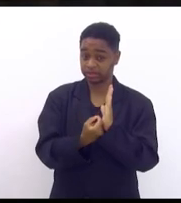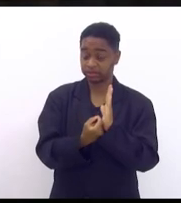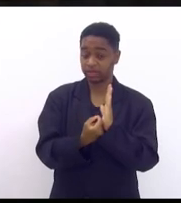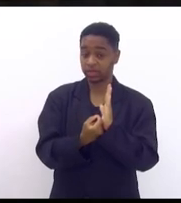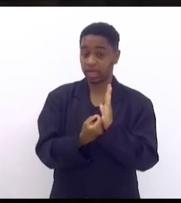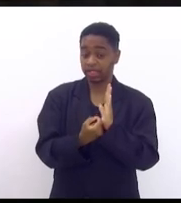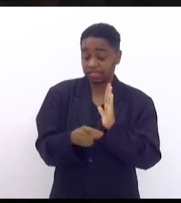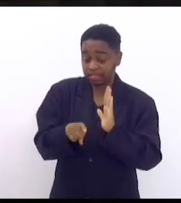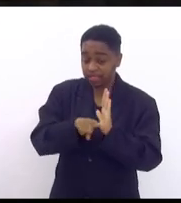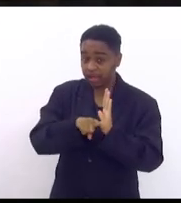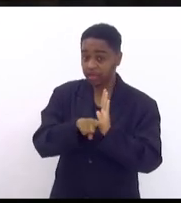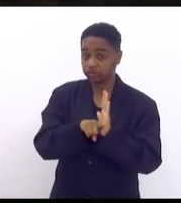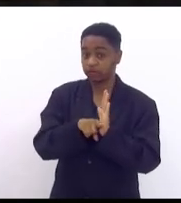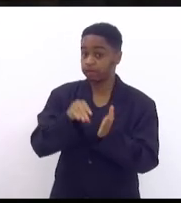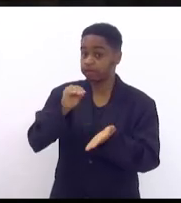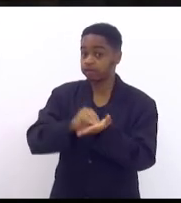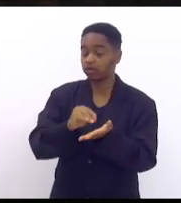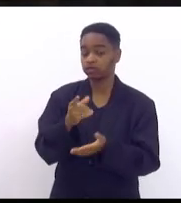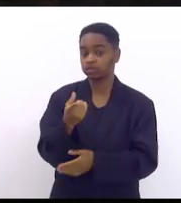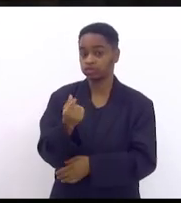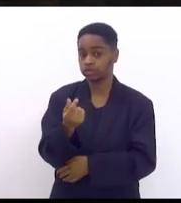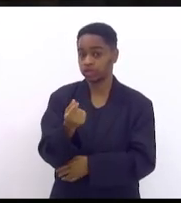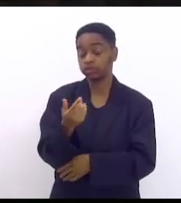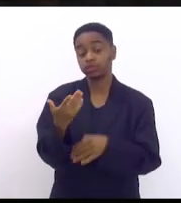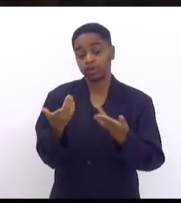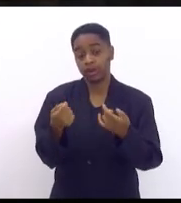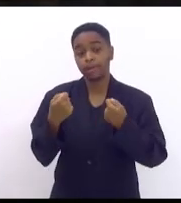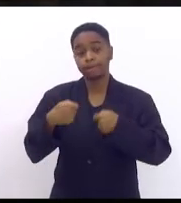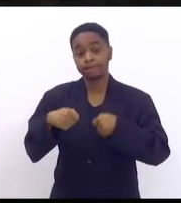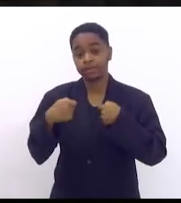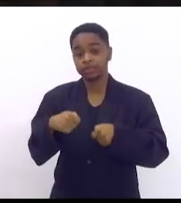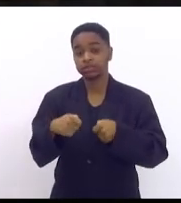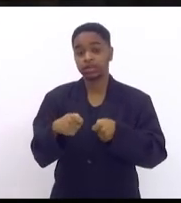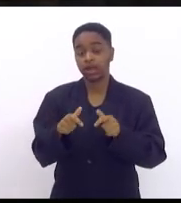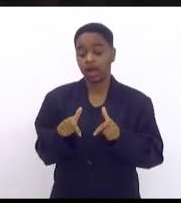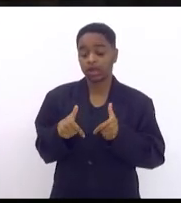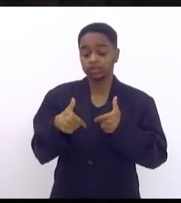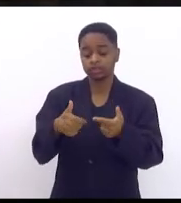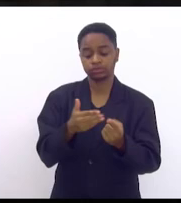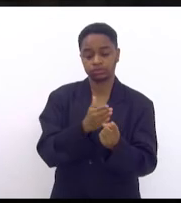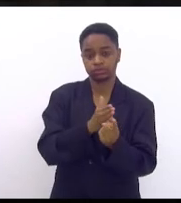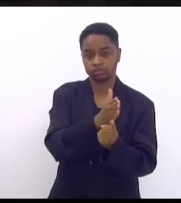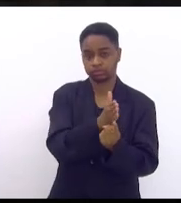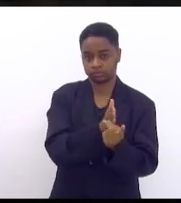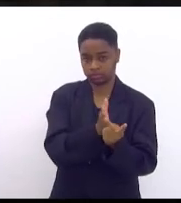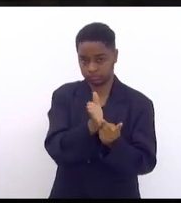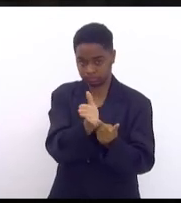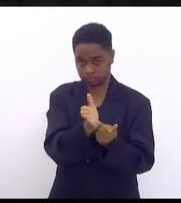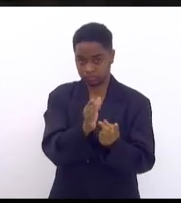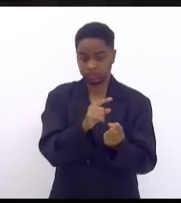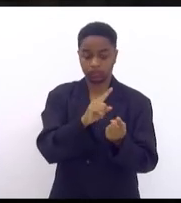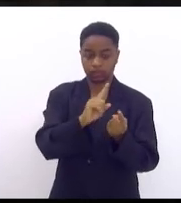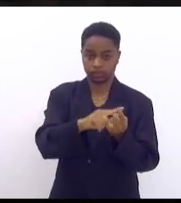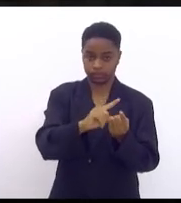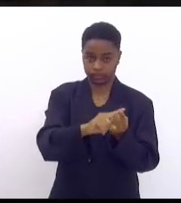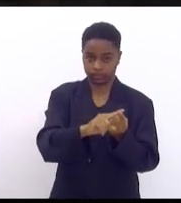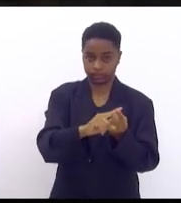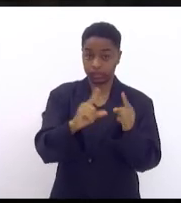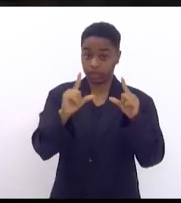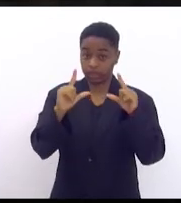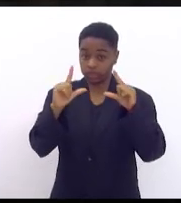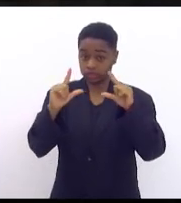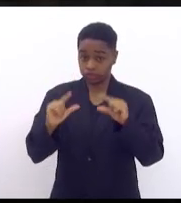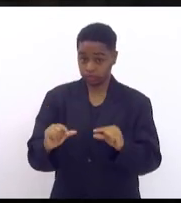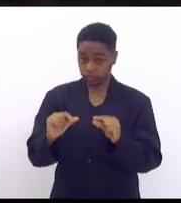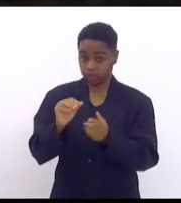deficitário, você precisa trabalhar em duas frentes. Um, diminuir as